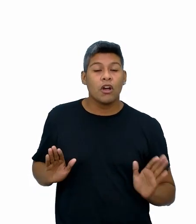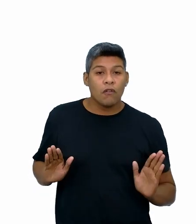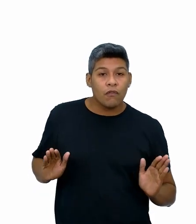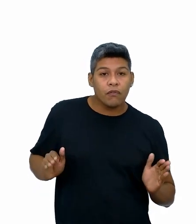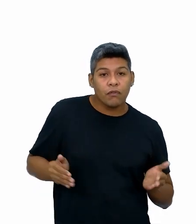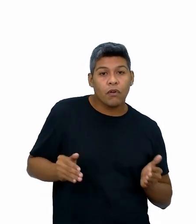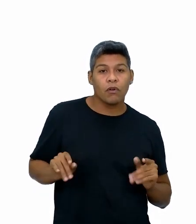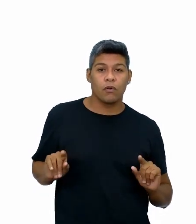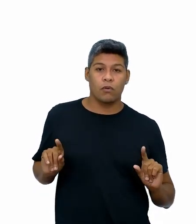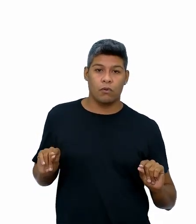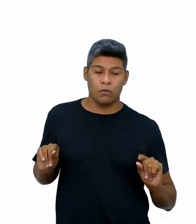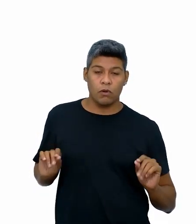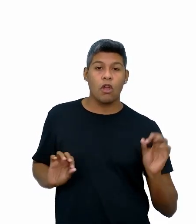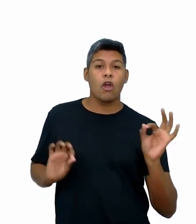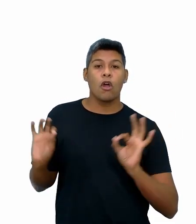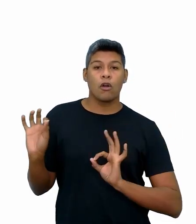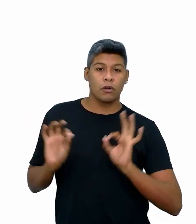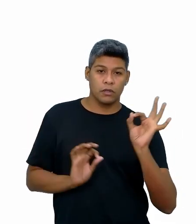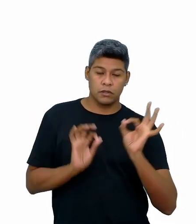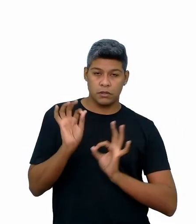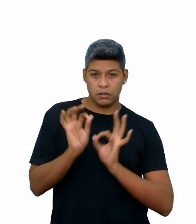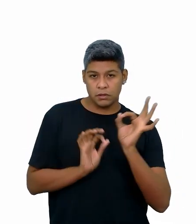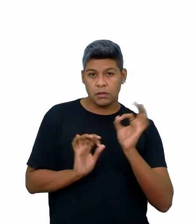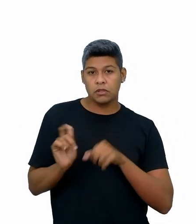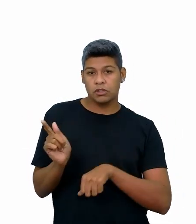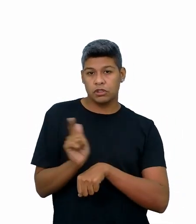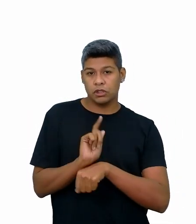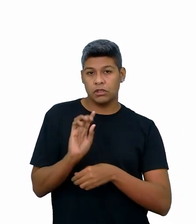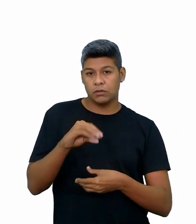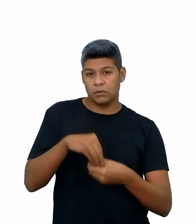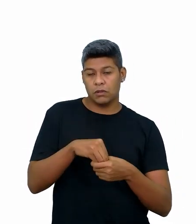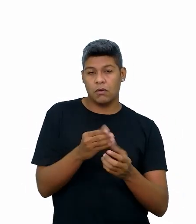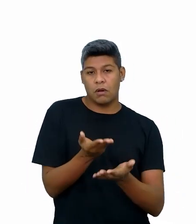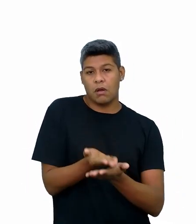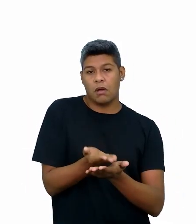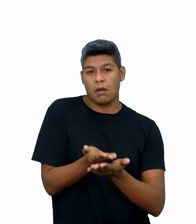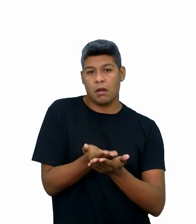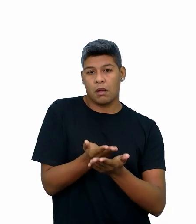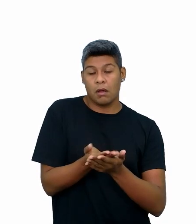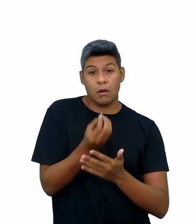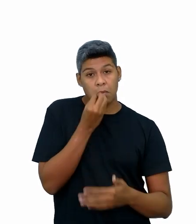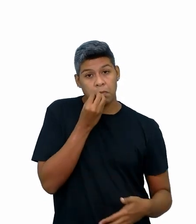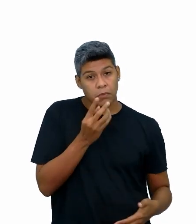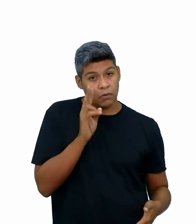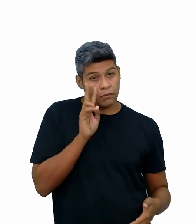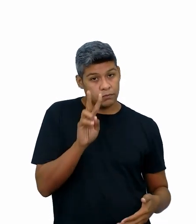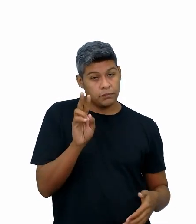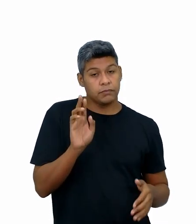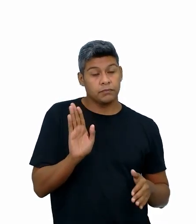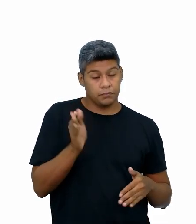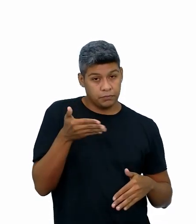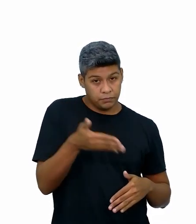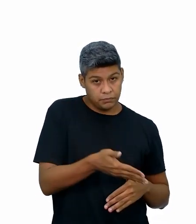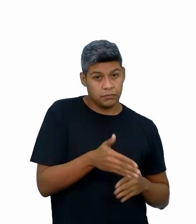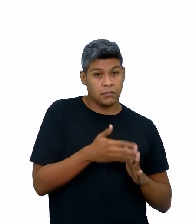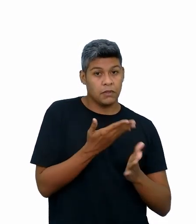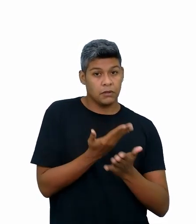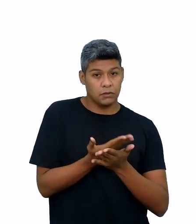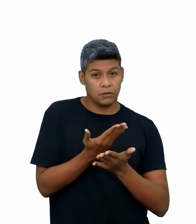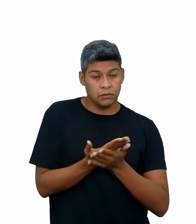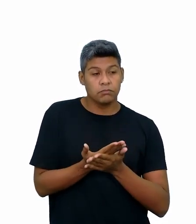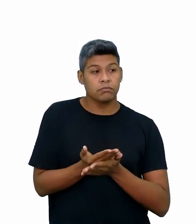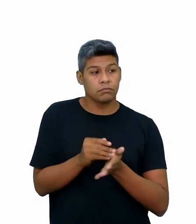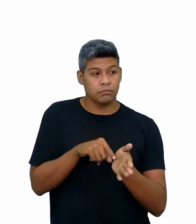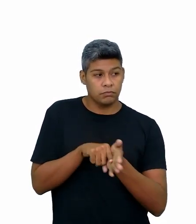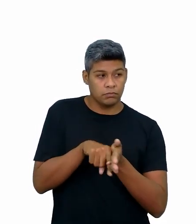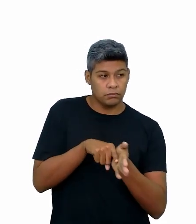foco aí na organização e gestão de sala de aula, né, quando vocês se reunirem na escola para fazer o